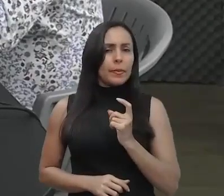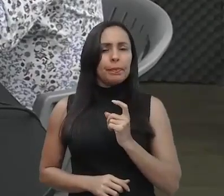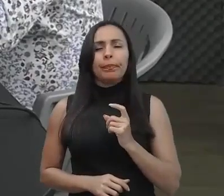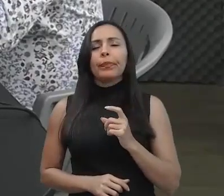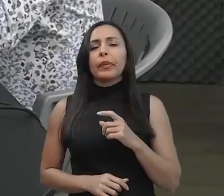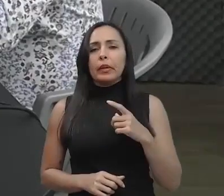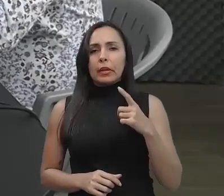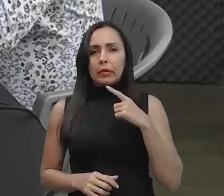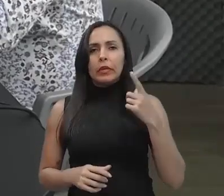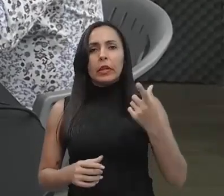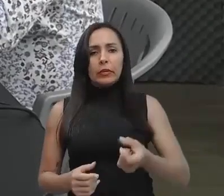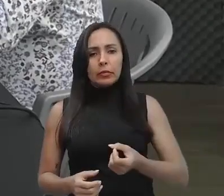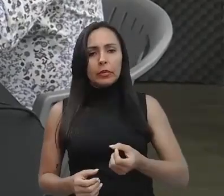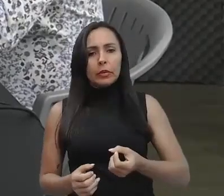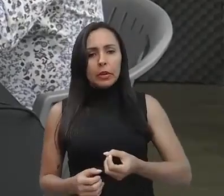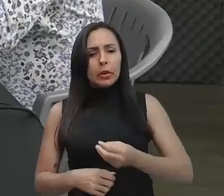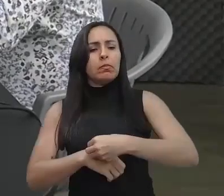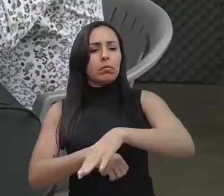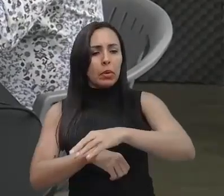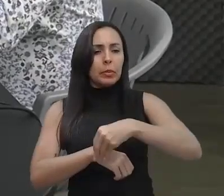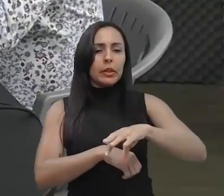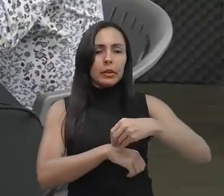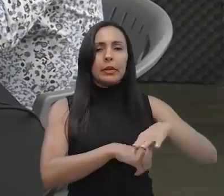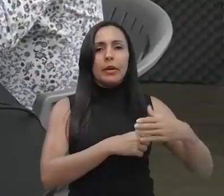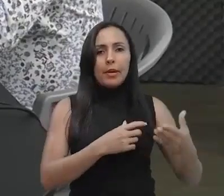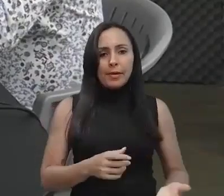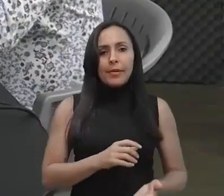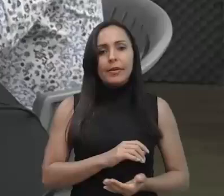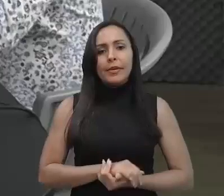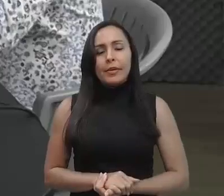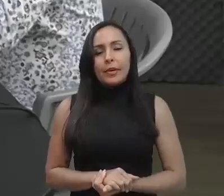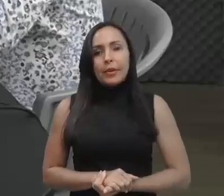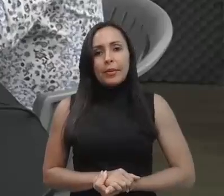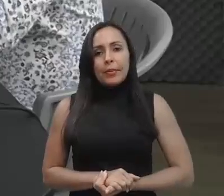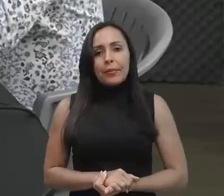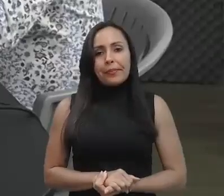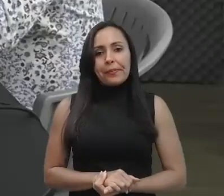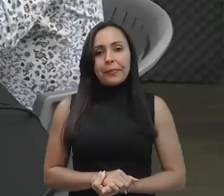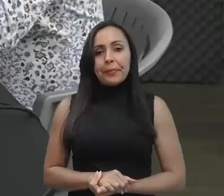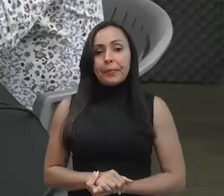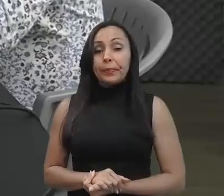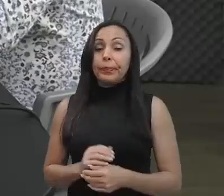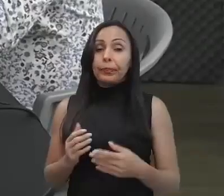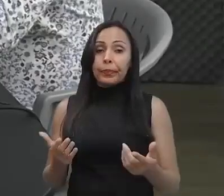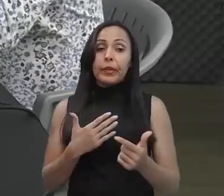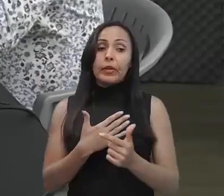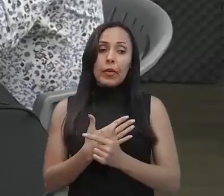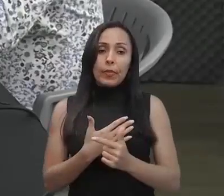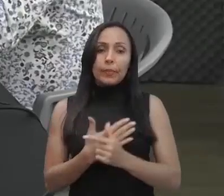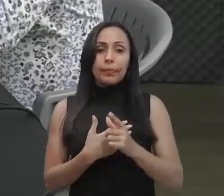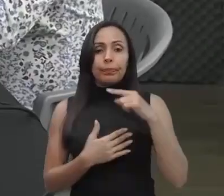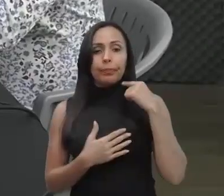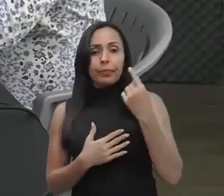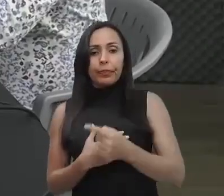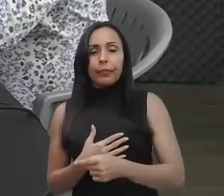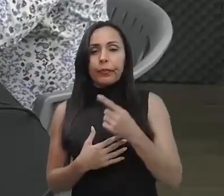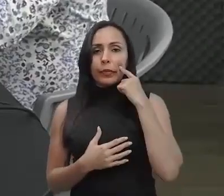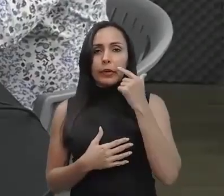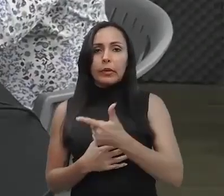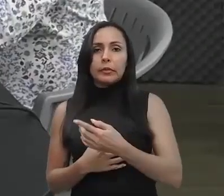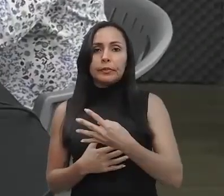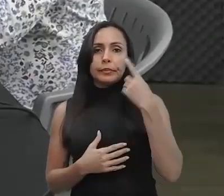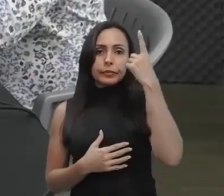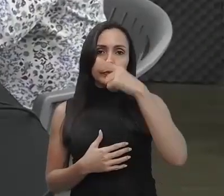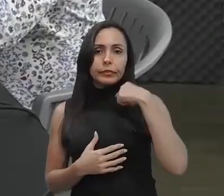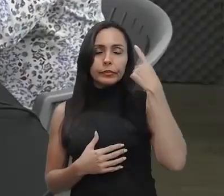produzido que a gente tem que desitir não é brincadeira sabe Então essa é a função da gente de ficar 4 horas a tempo e para Além disso